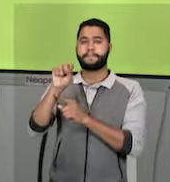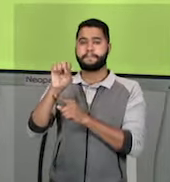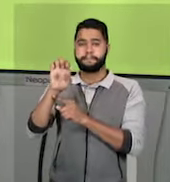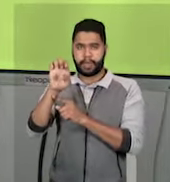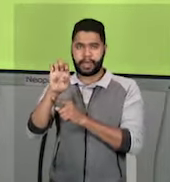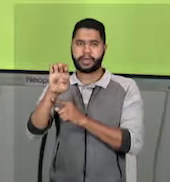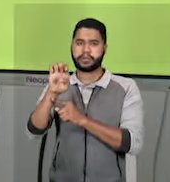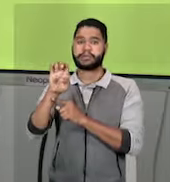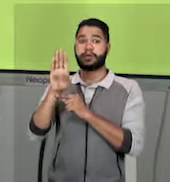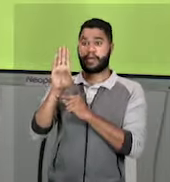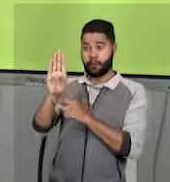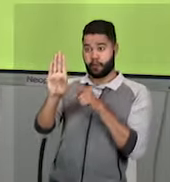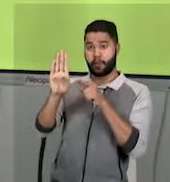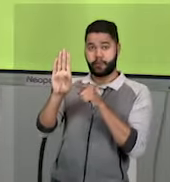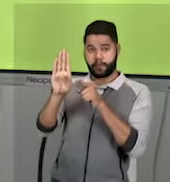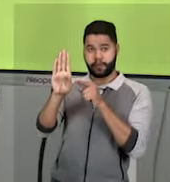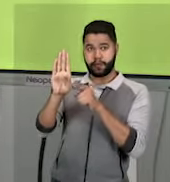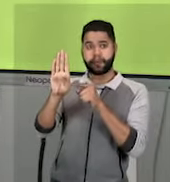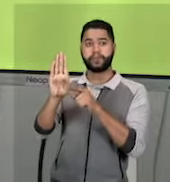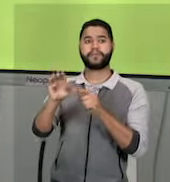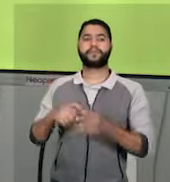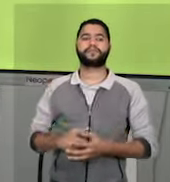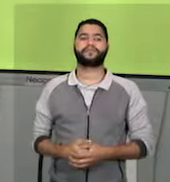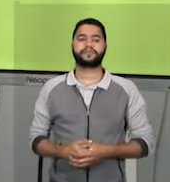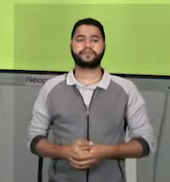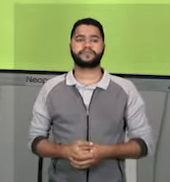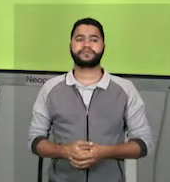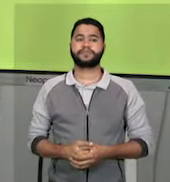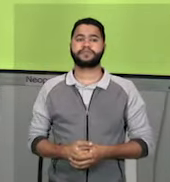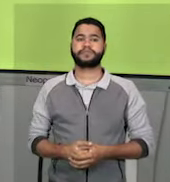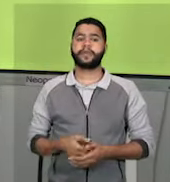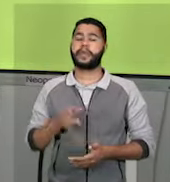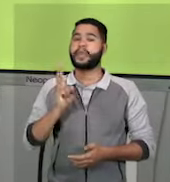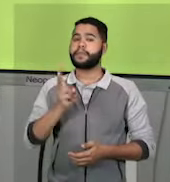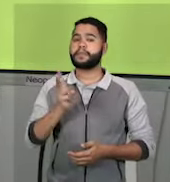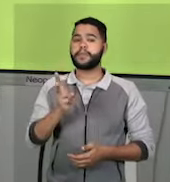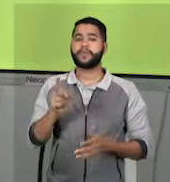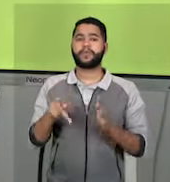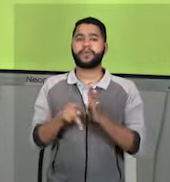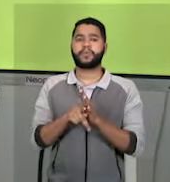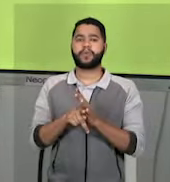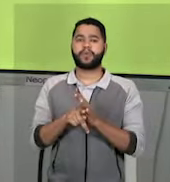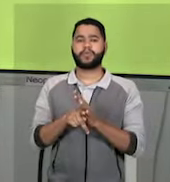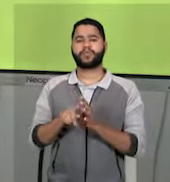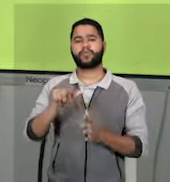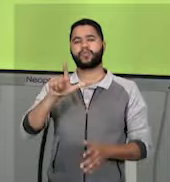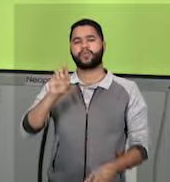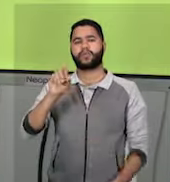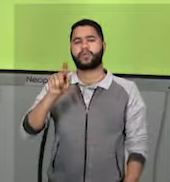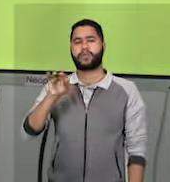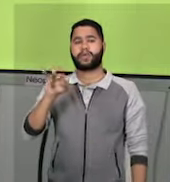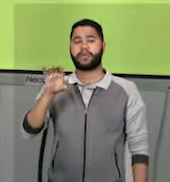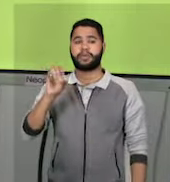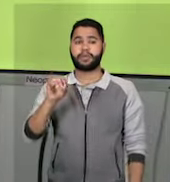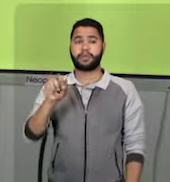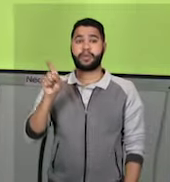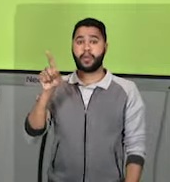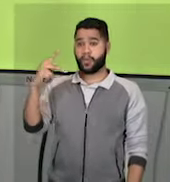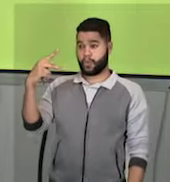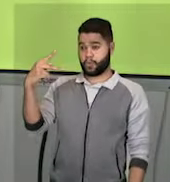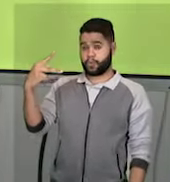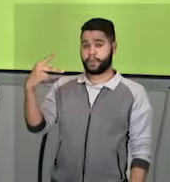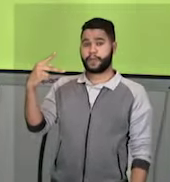a mesma coisa da base da potência. Então, a base da potência vai ser a mesma base do nosso logaritmo. E o P aqui, no